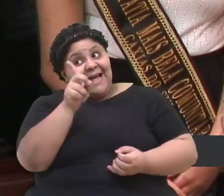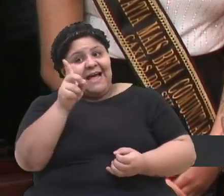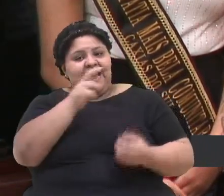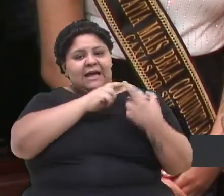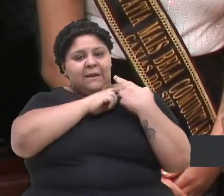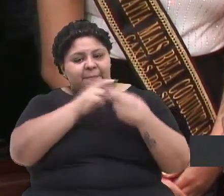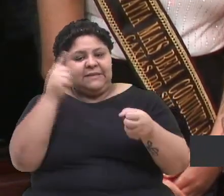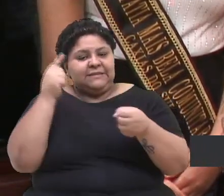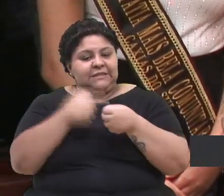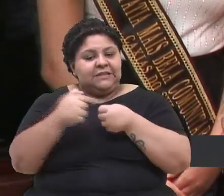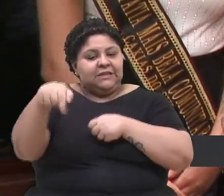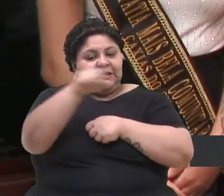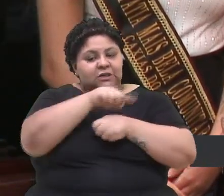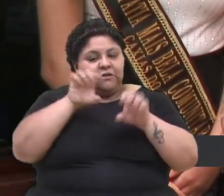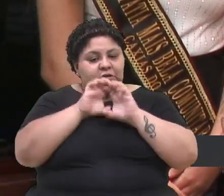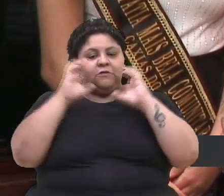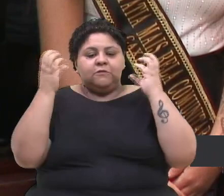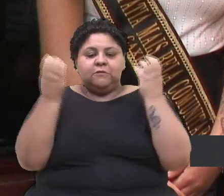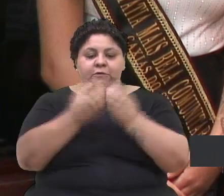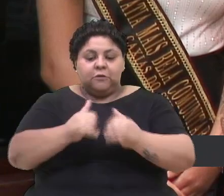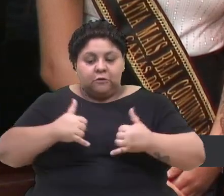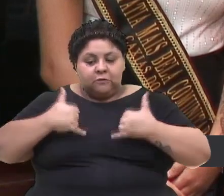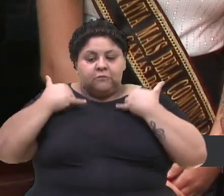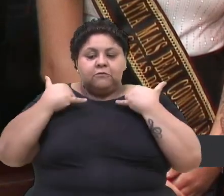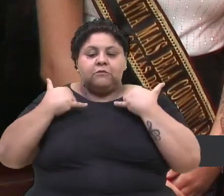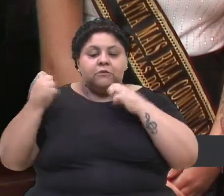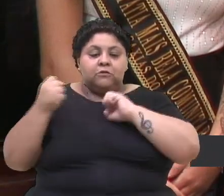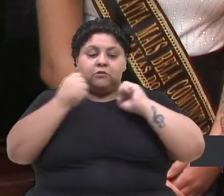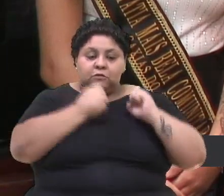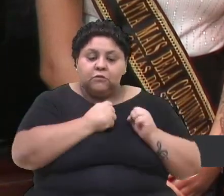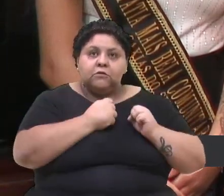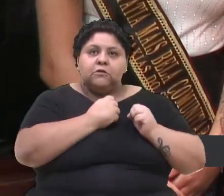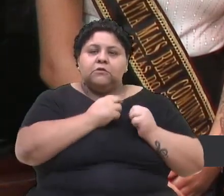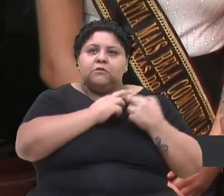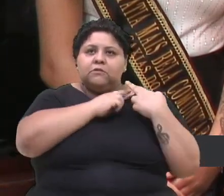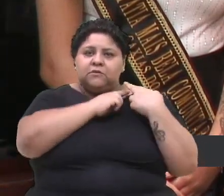nossa comunidade já foi uma honra. E poder estar representando